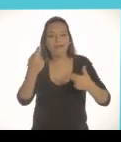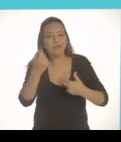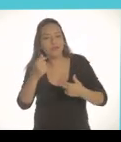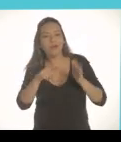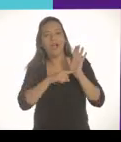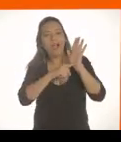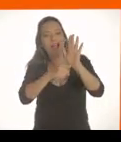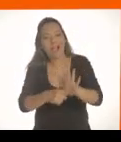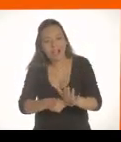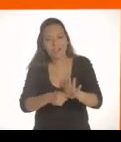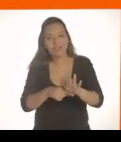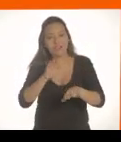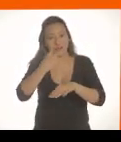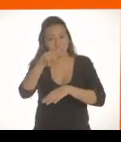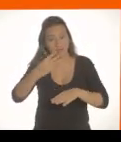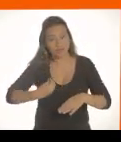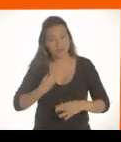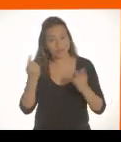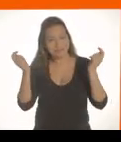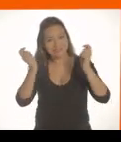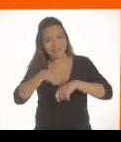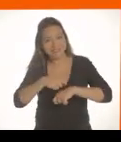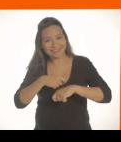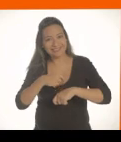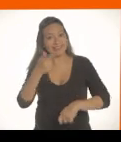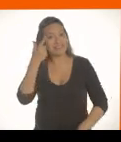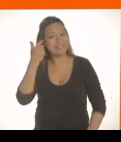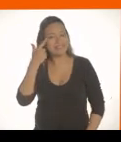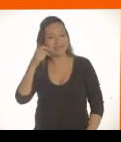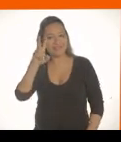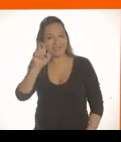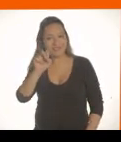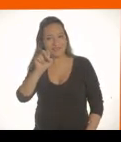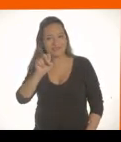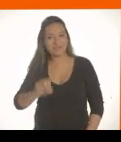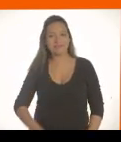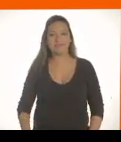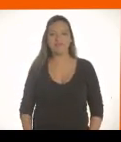qualquer valor. Melhorar sua vida é possível. Freixo 50.